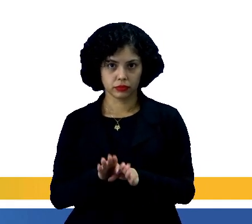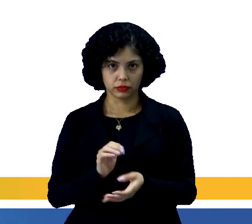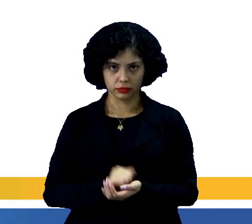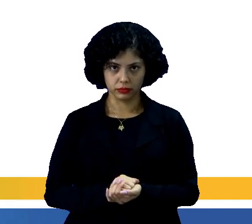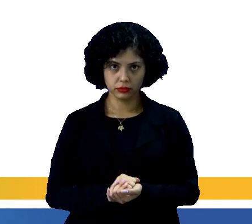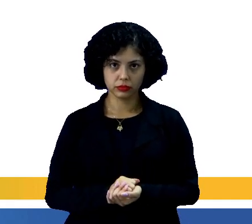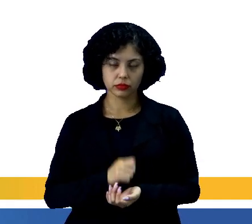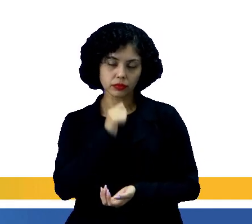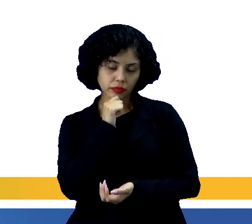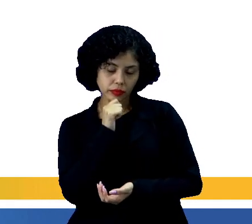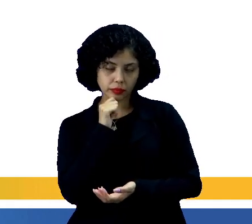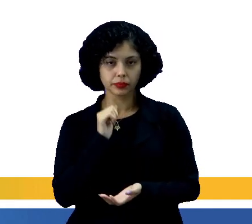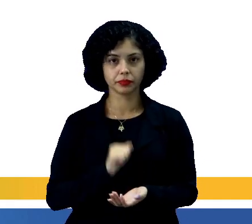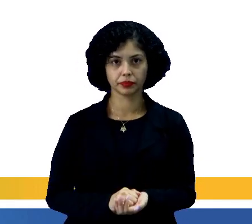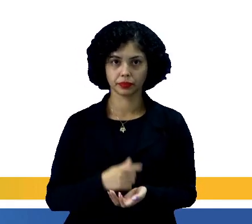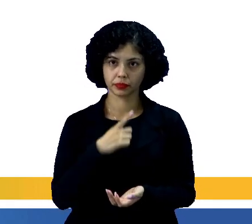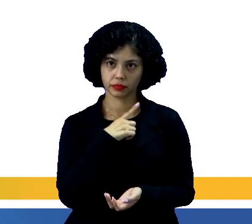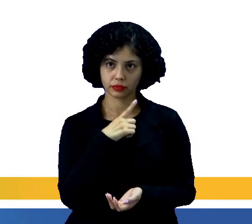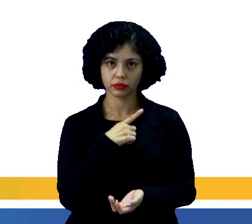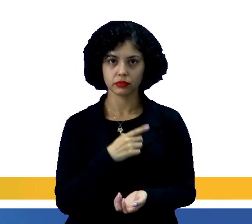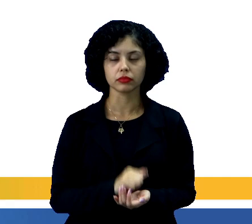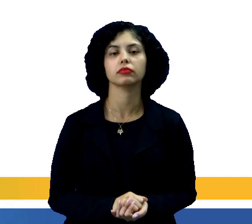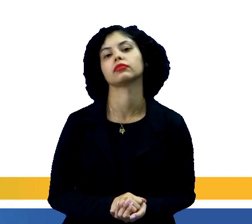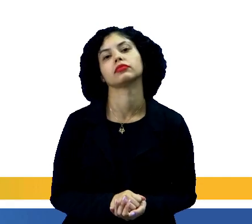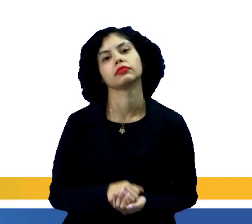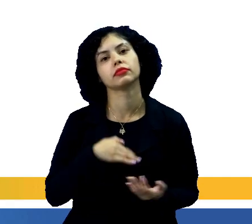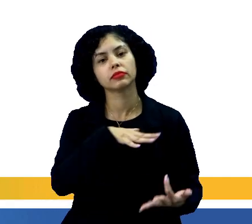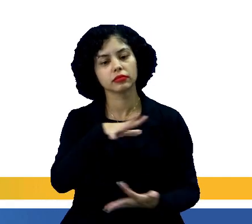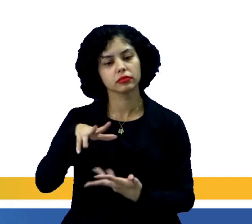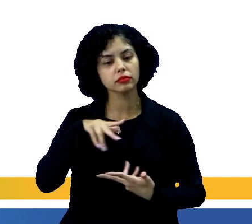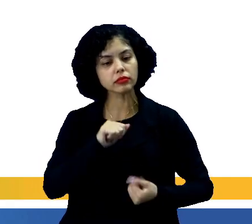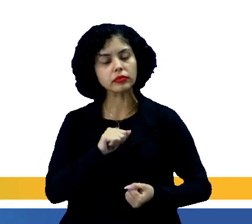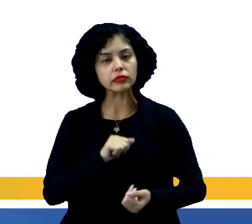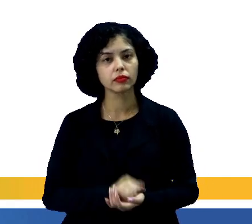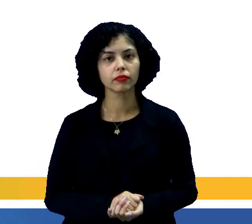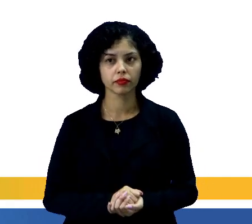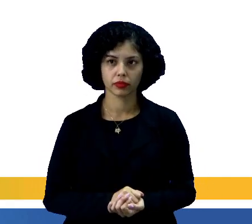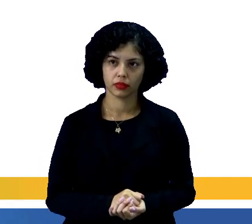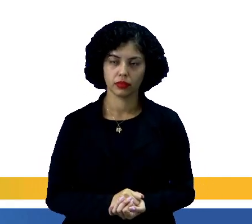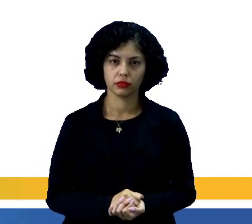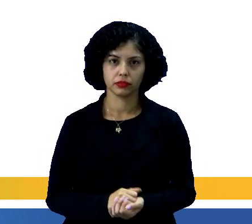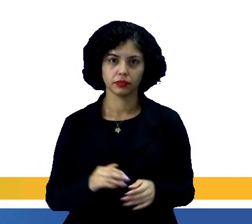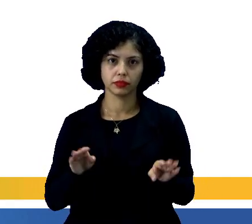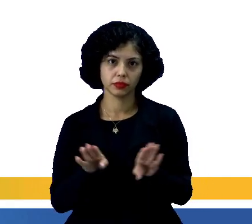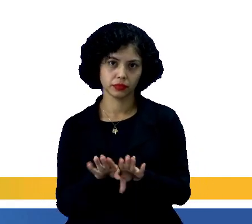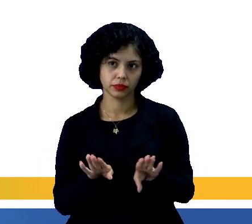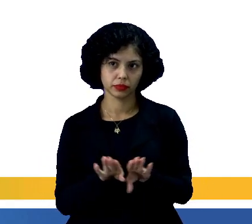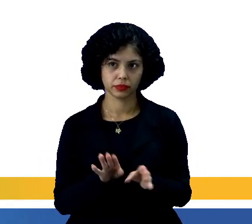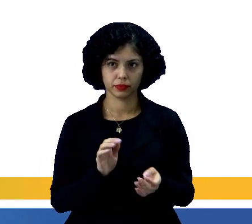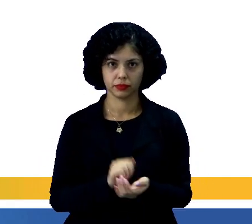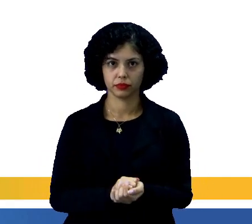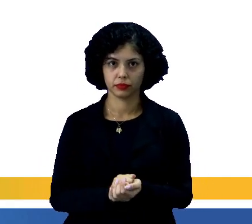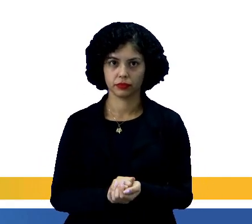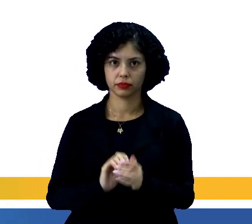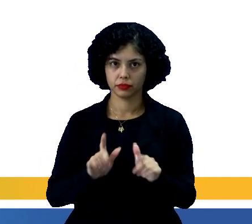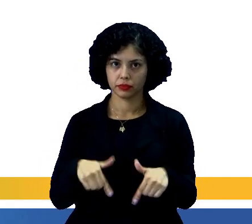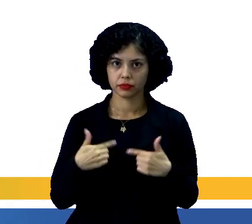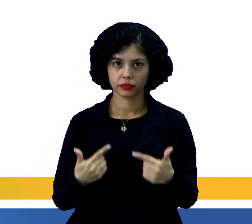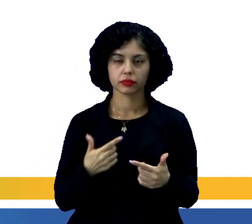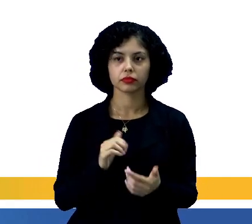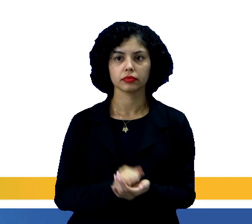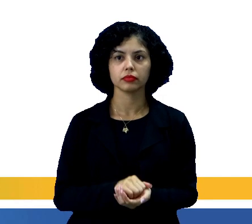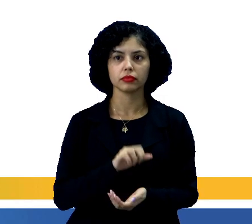e que elas têm uma atuação no mundo inteiro em defesa do meio ambiente.